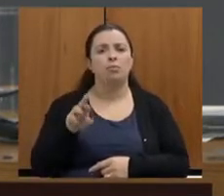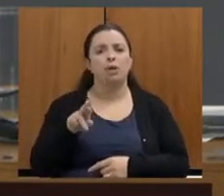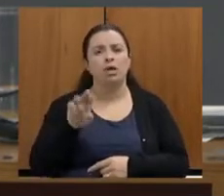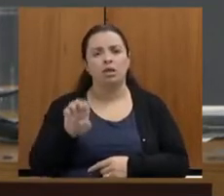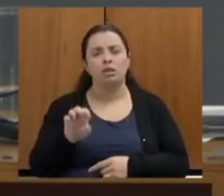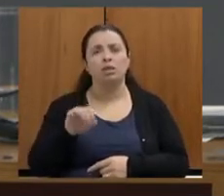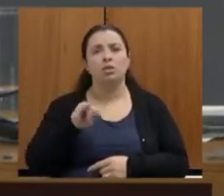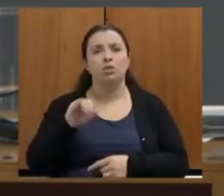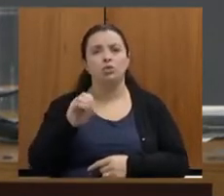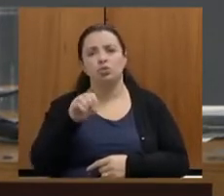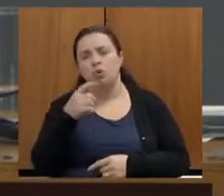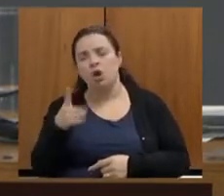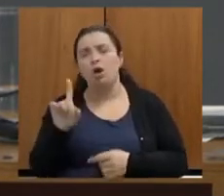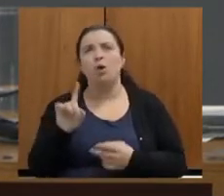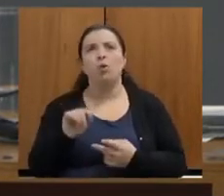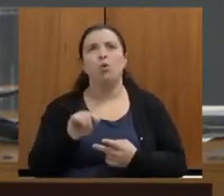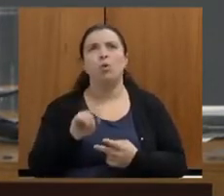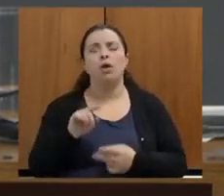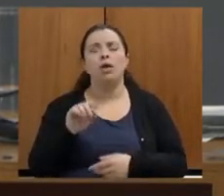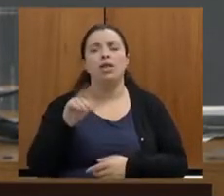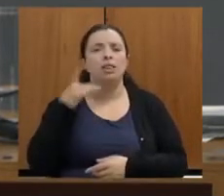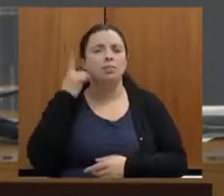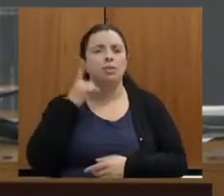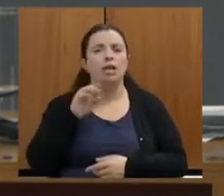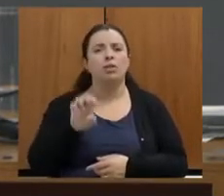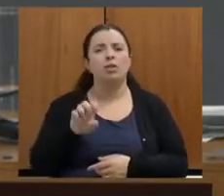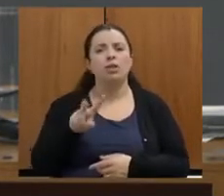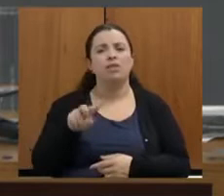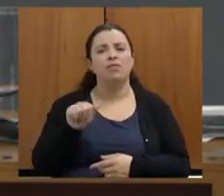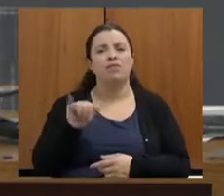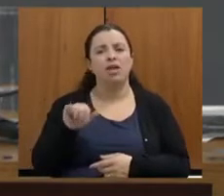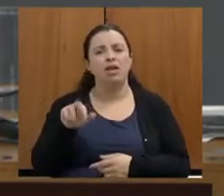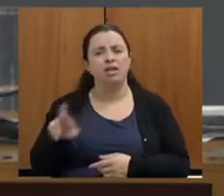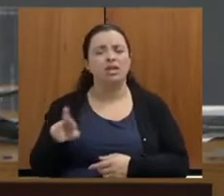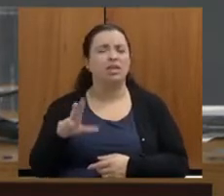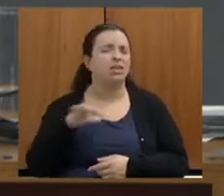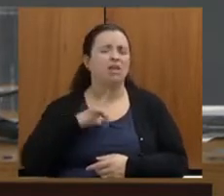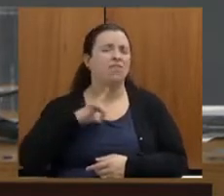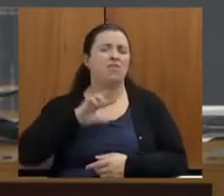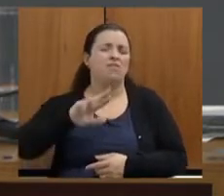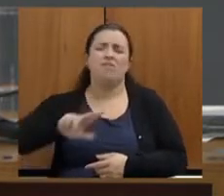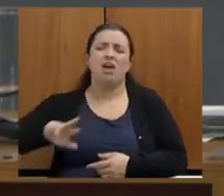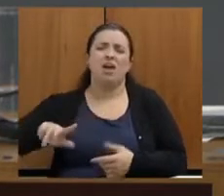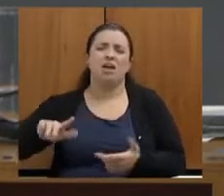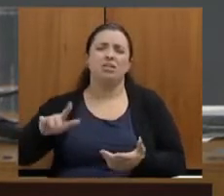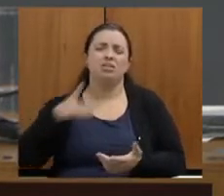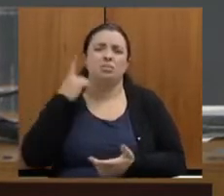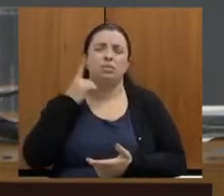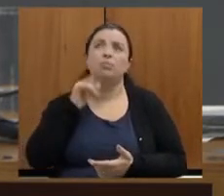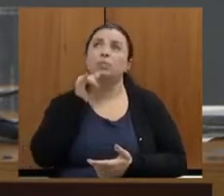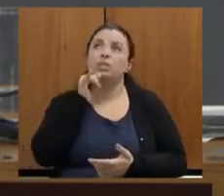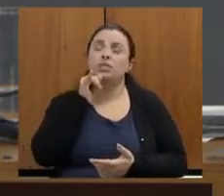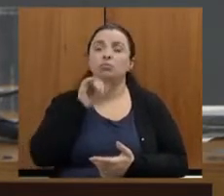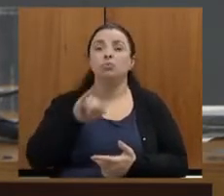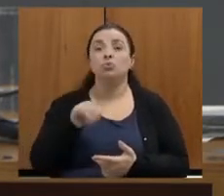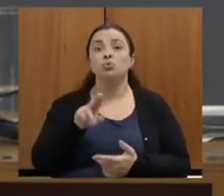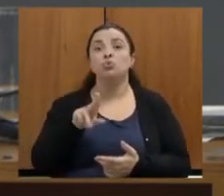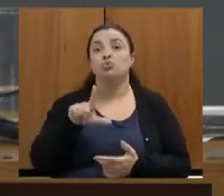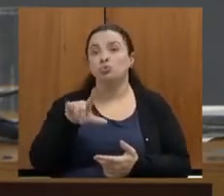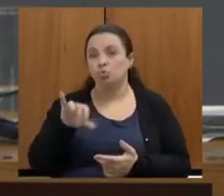e do Espírito Santo é o enfim foram Deputado Júlio Delgado